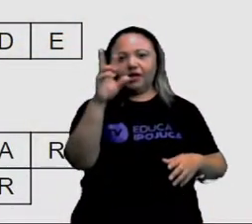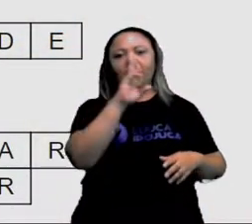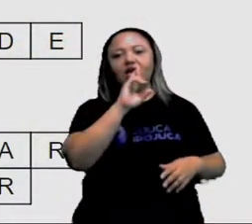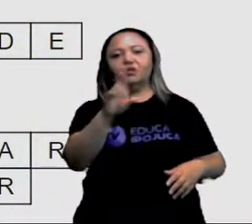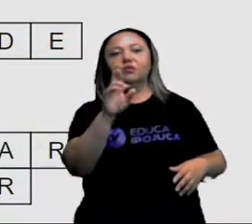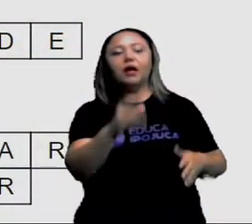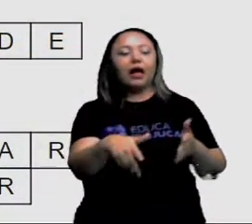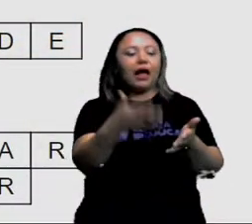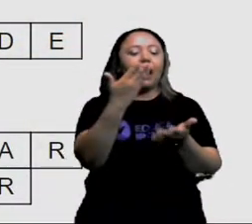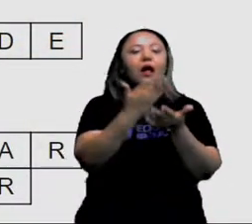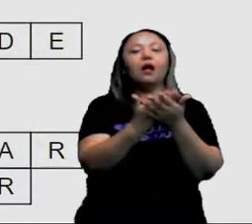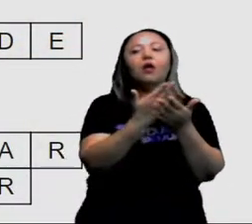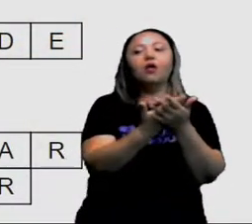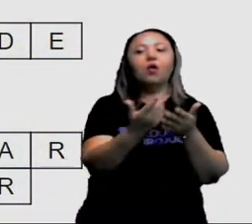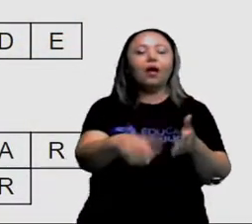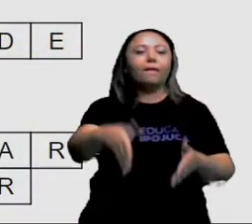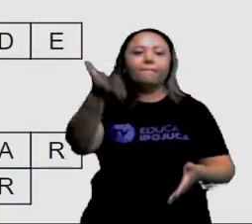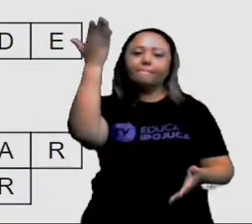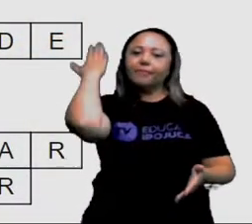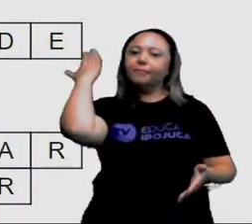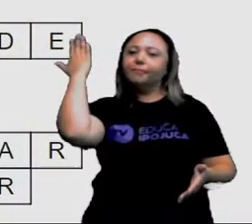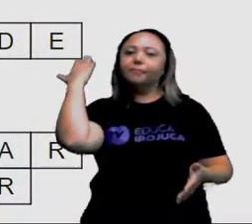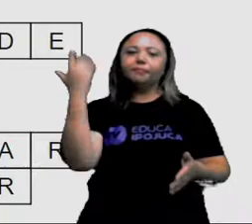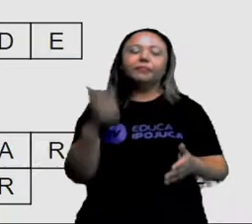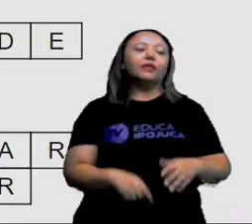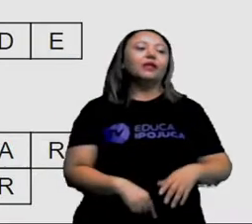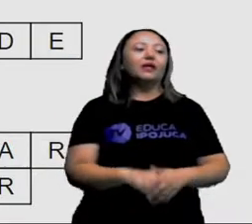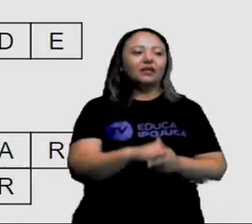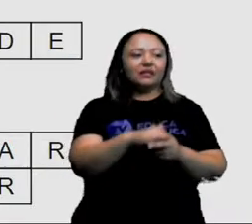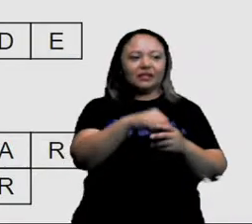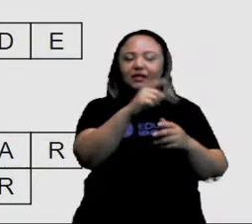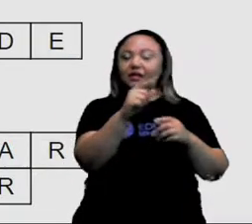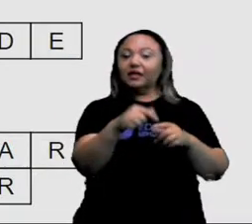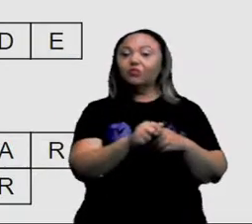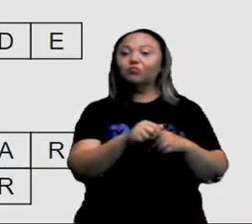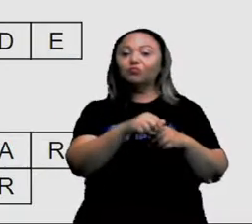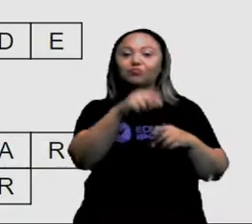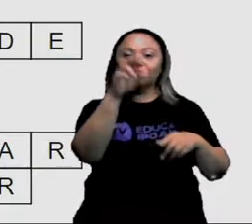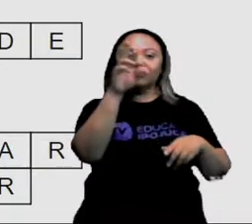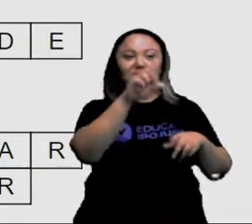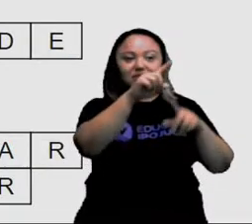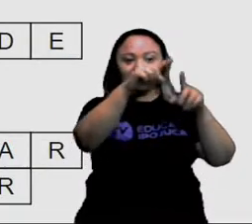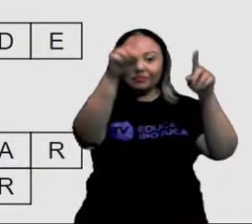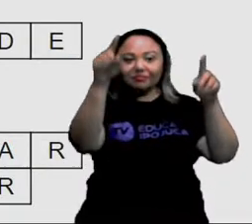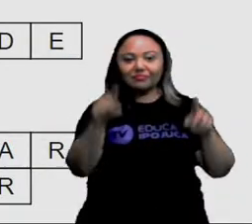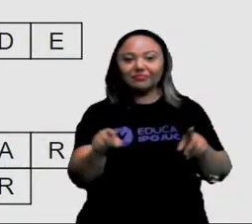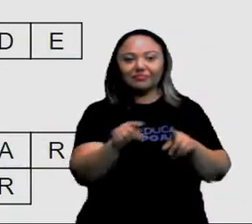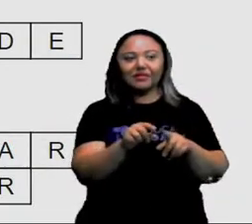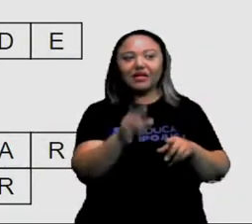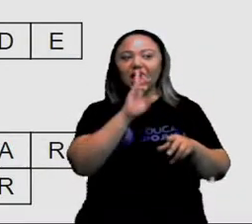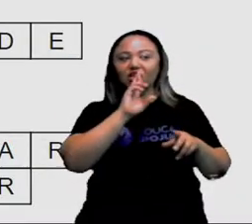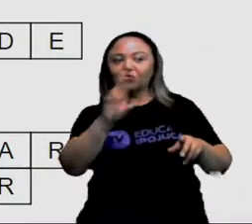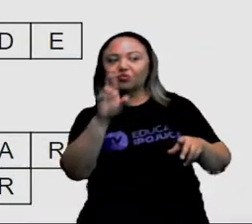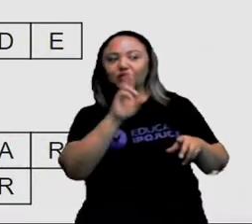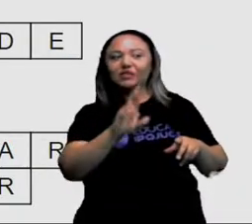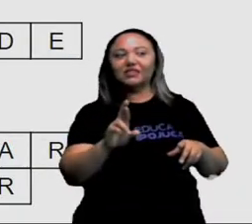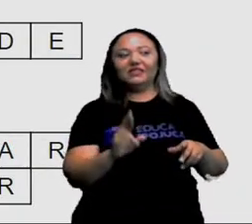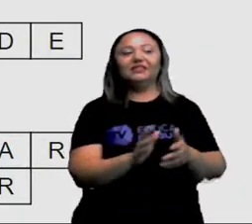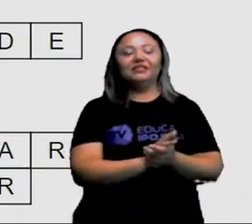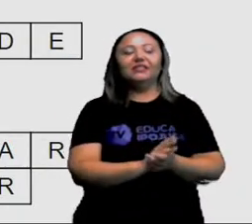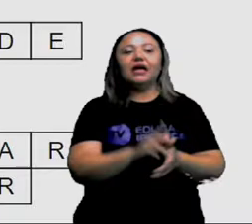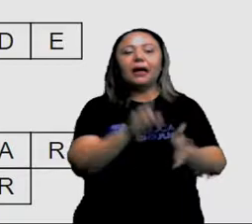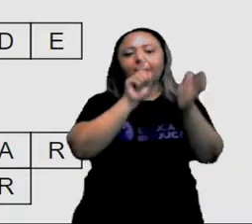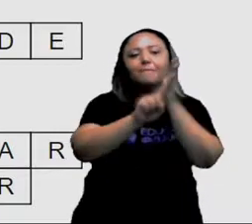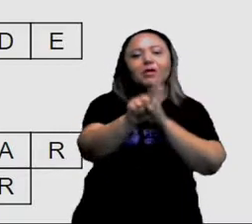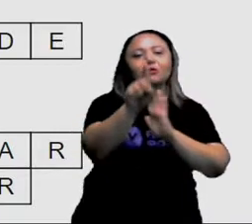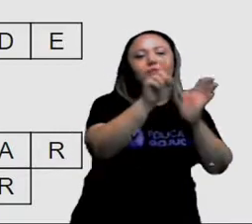Na aula passada, eu trouxe para vocês o desafio dessa cruzadinha, né? Para vocês fazerem e responder a